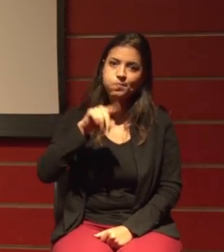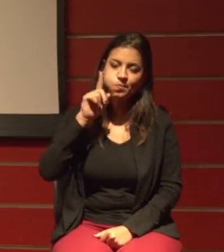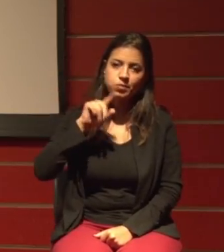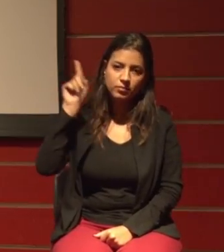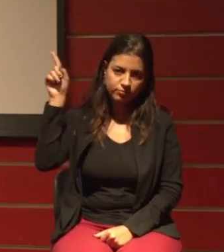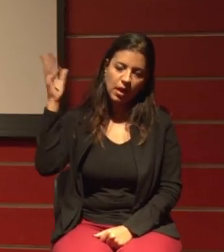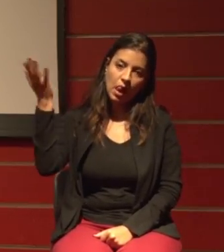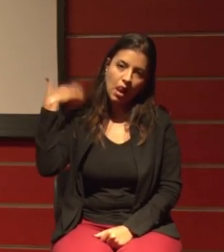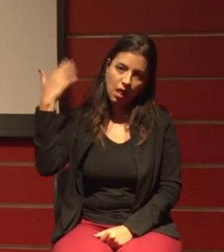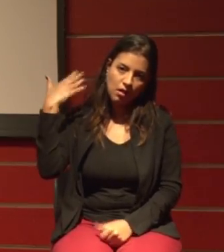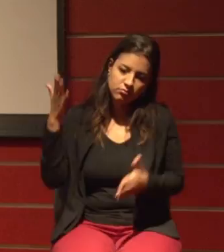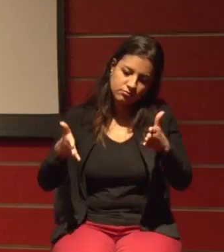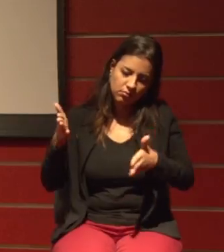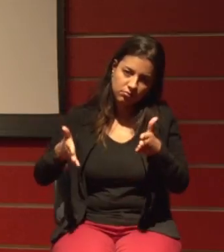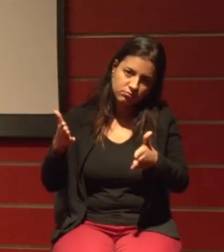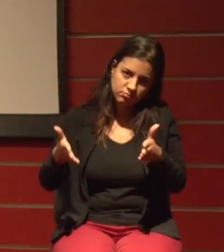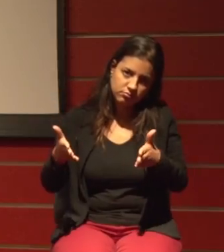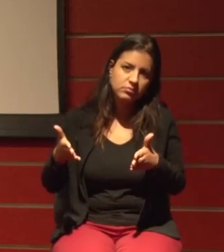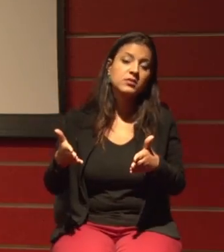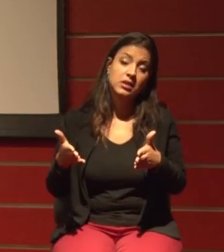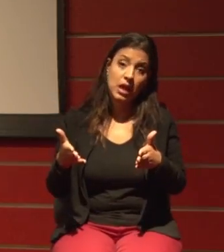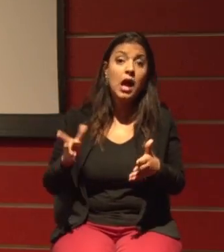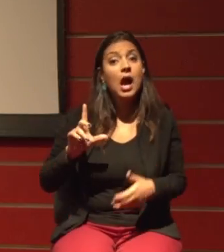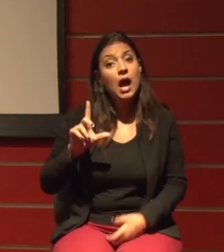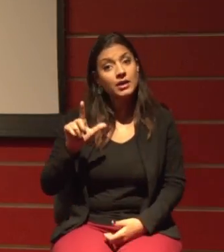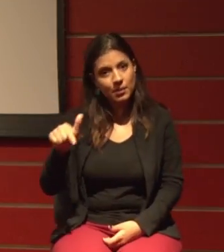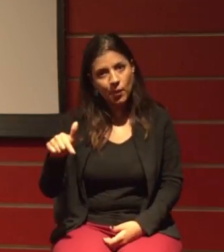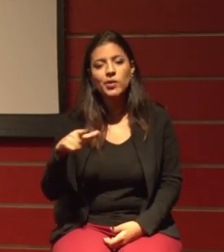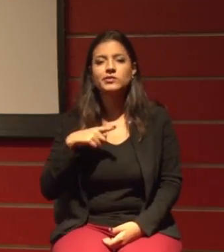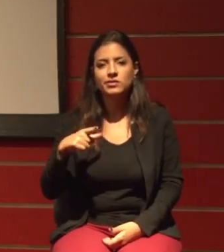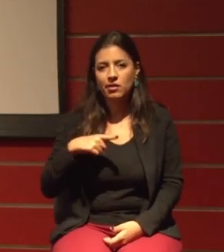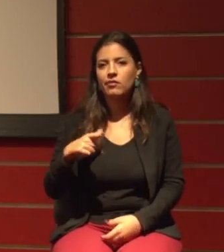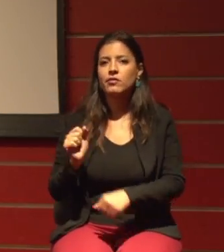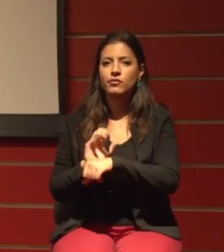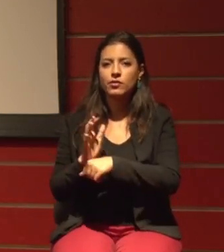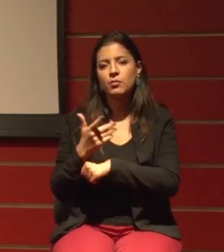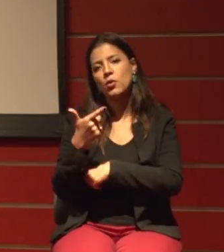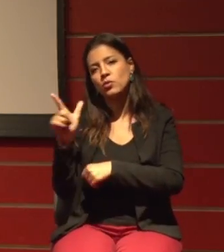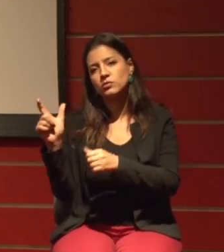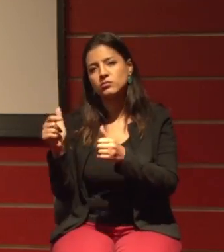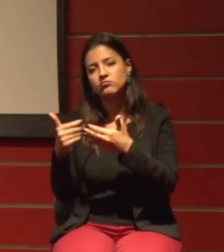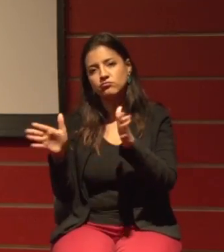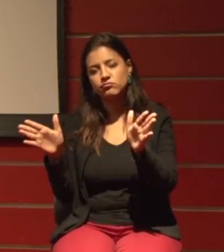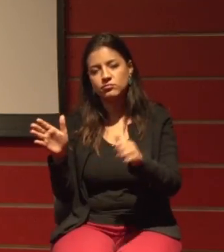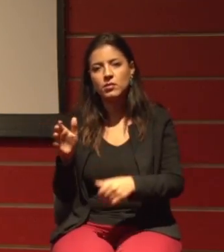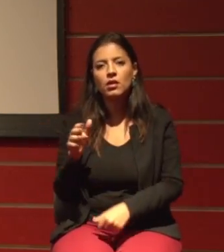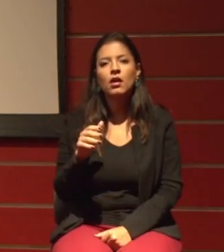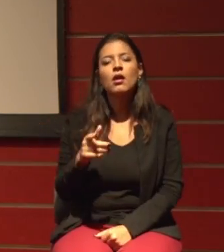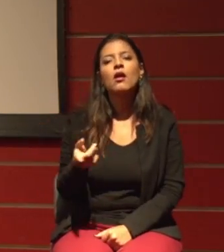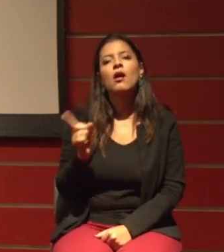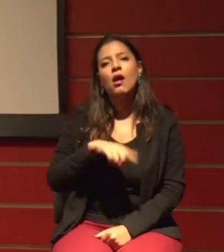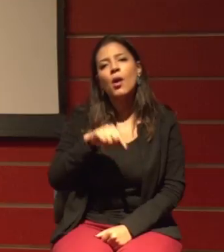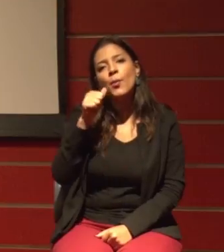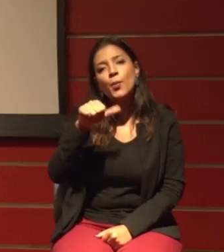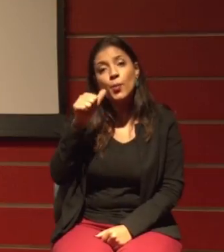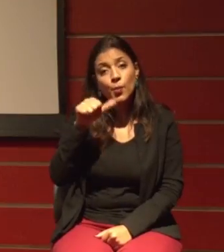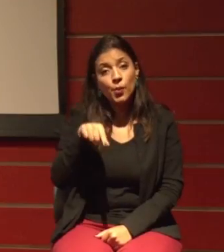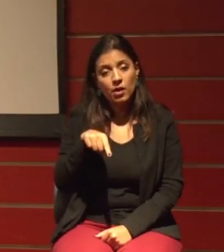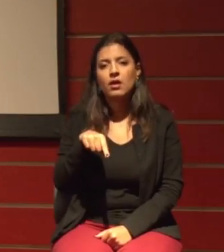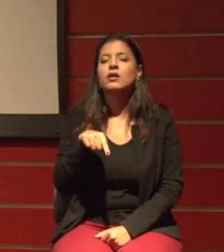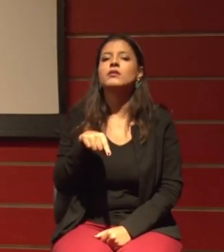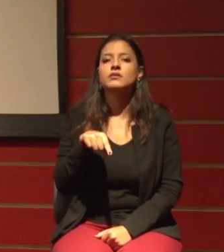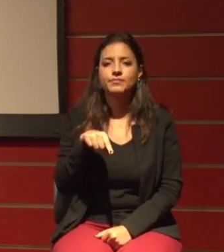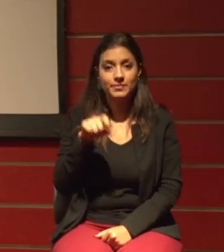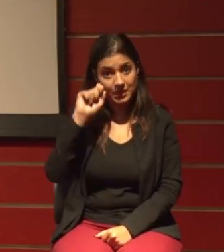daquela época e principalmente depois do do lançamento de the birth of a Nation né então é a história de uma mulher que é a